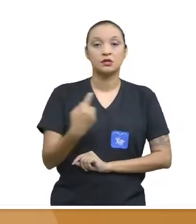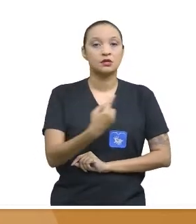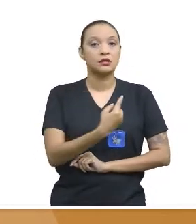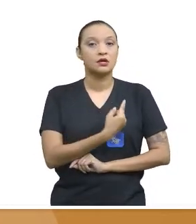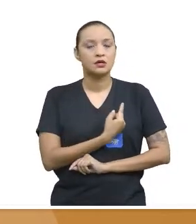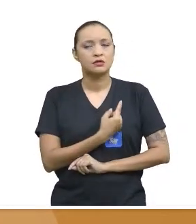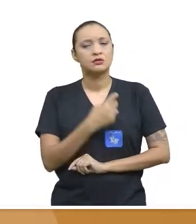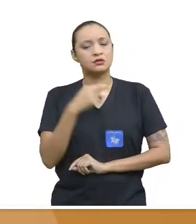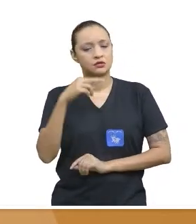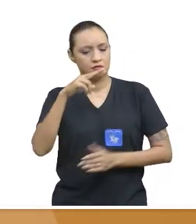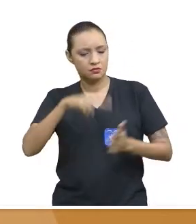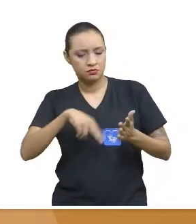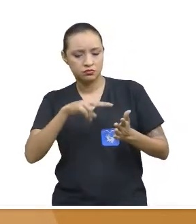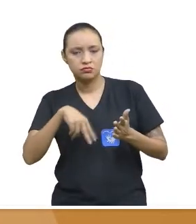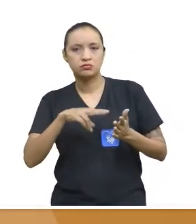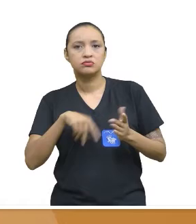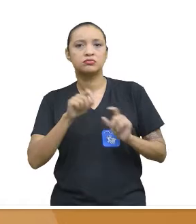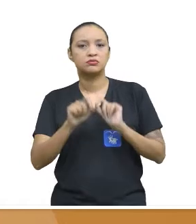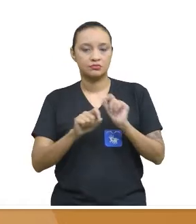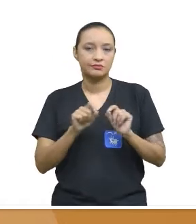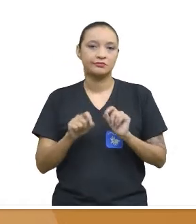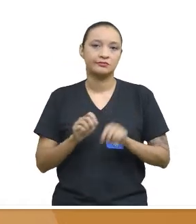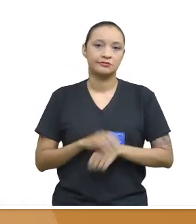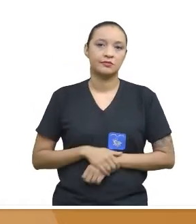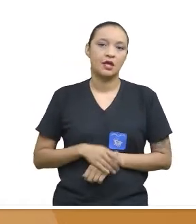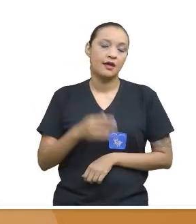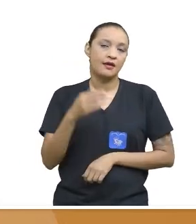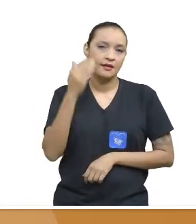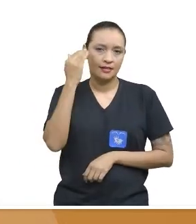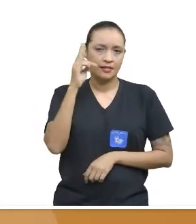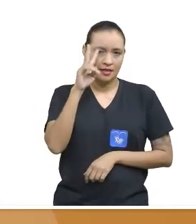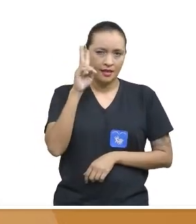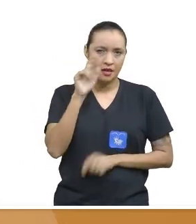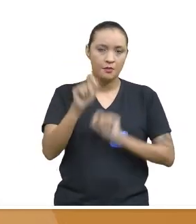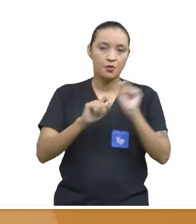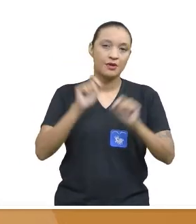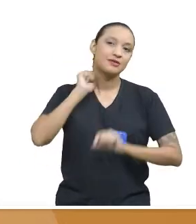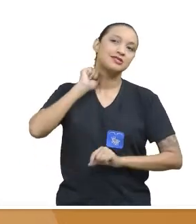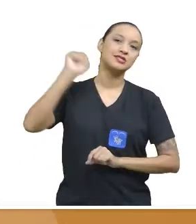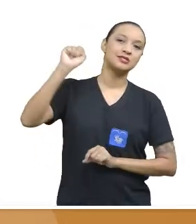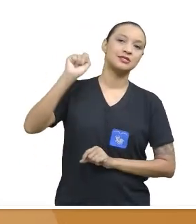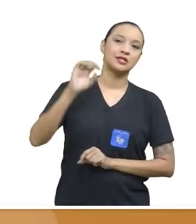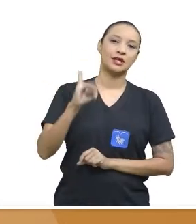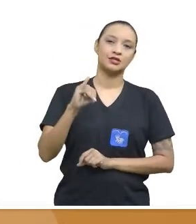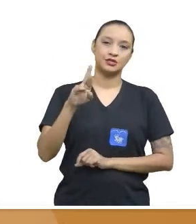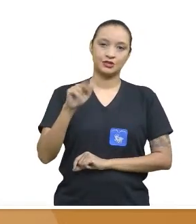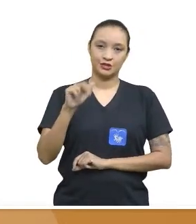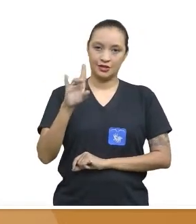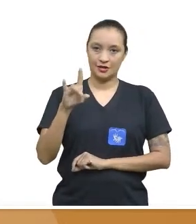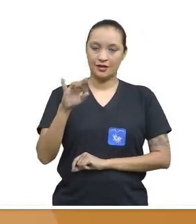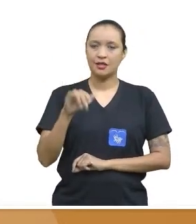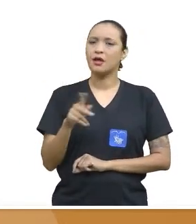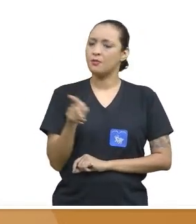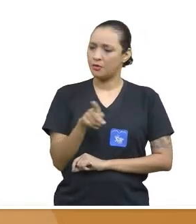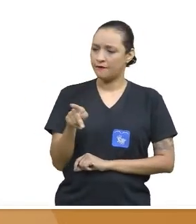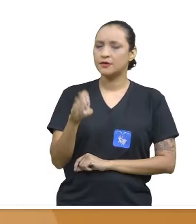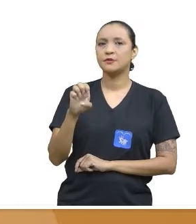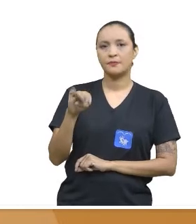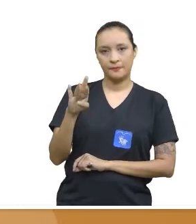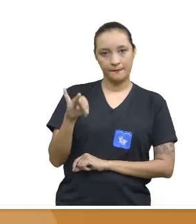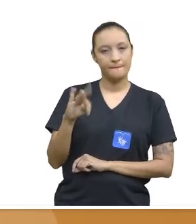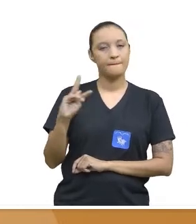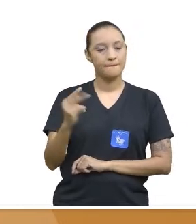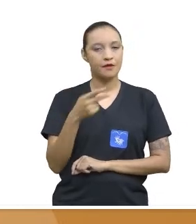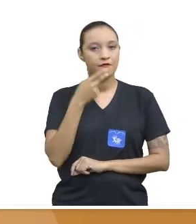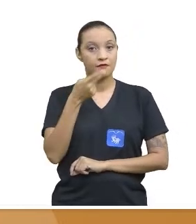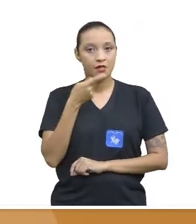leituras. Não sei se vocês lembram que a gente falou do Tiradentes. Nós falamos do Tiradentes, a professora Pet falou sobre a imagem ali da